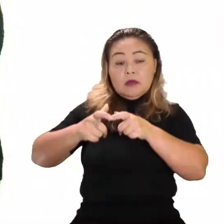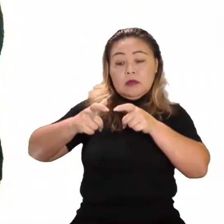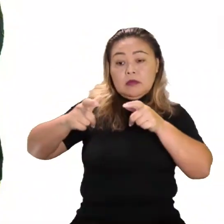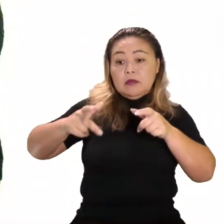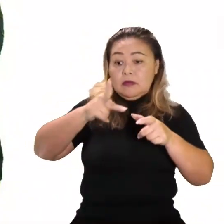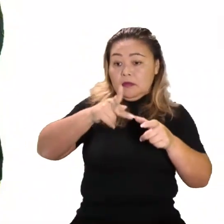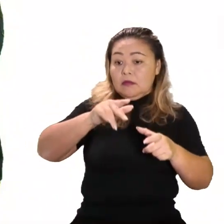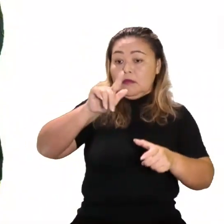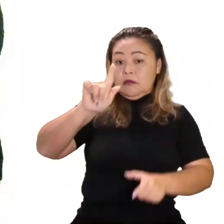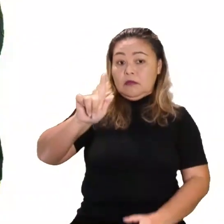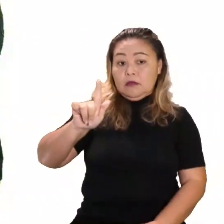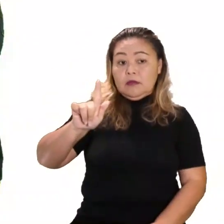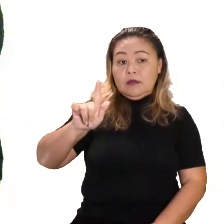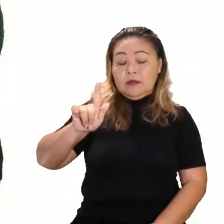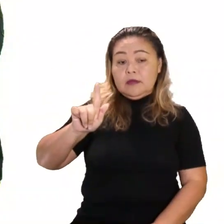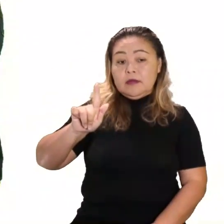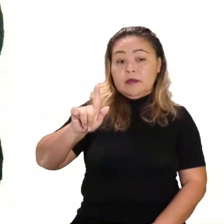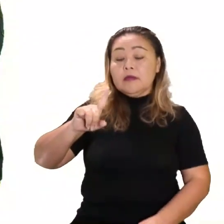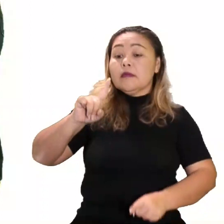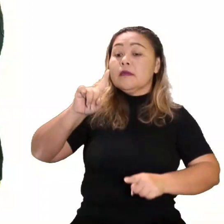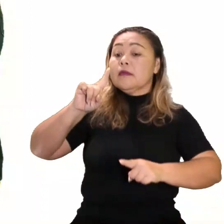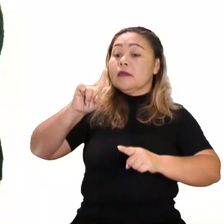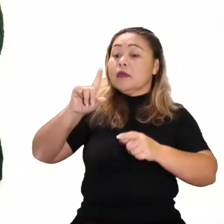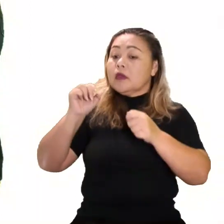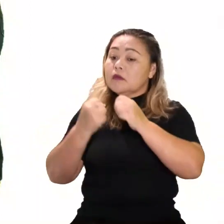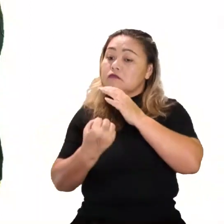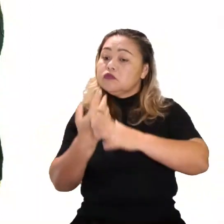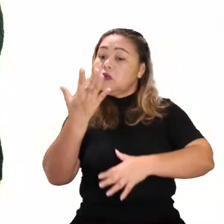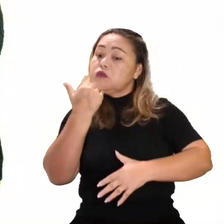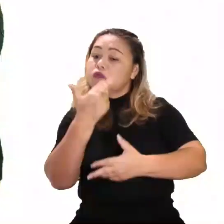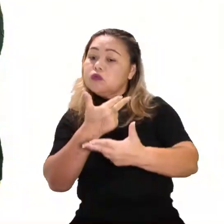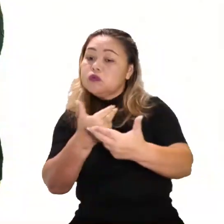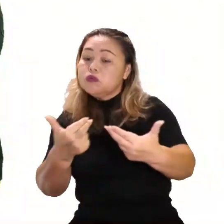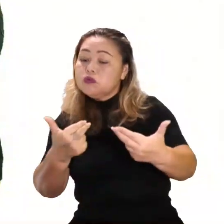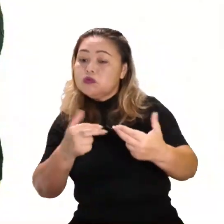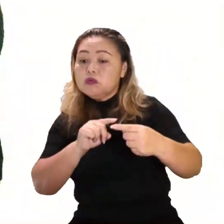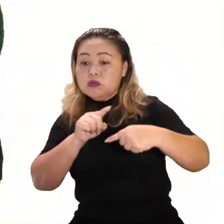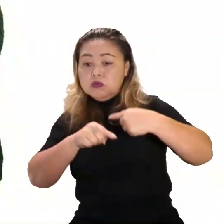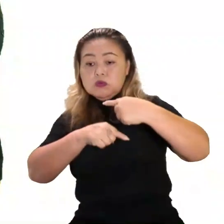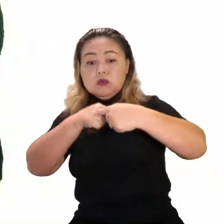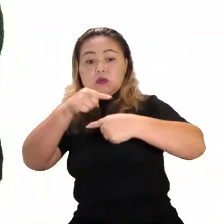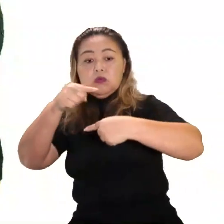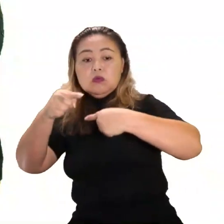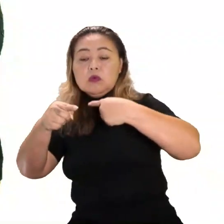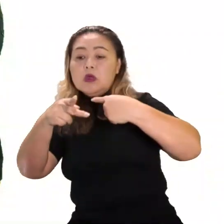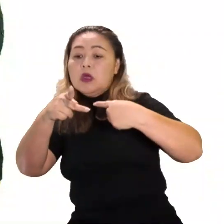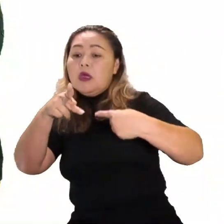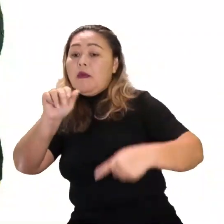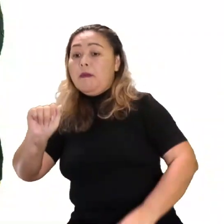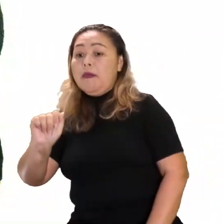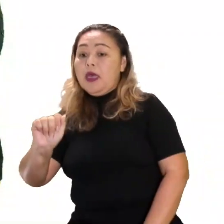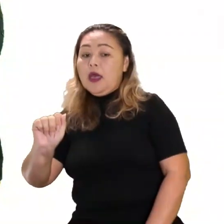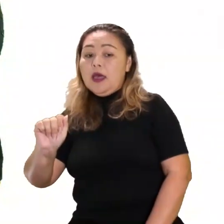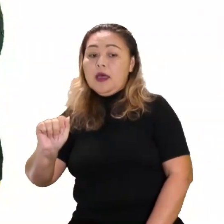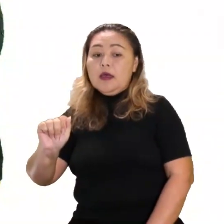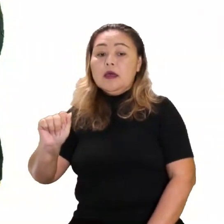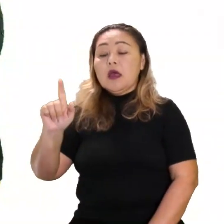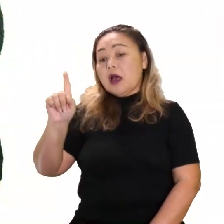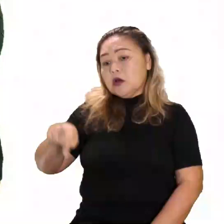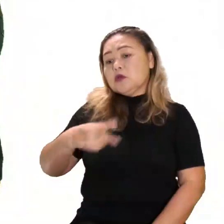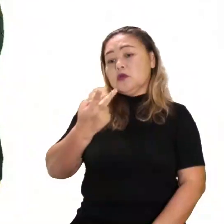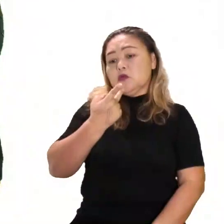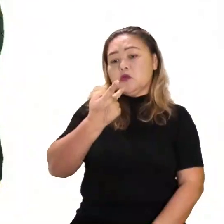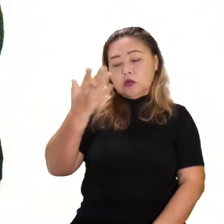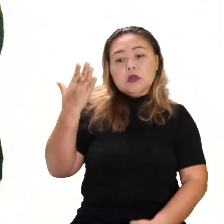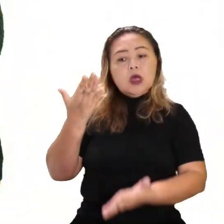cresce em progressão geométrica, a produção de alimentos cresce em progressão aritmética. Isso a gente já